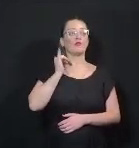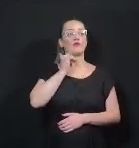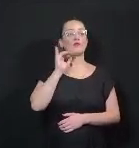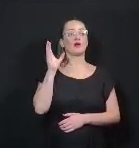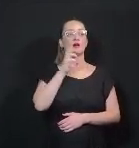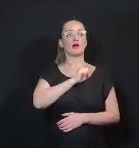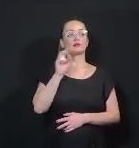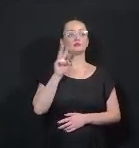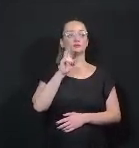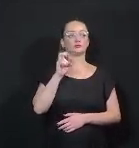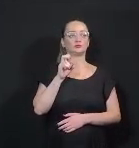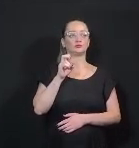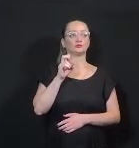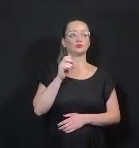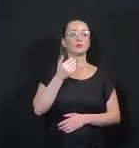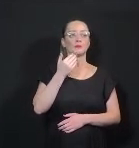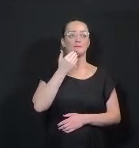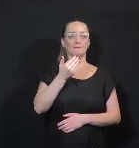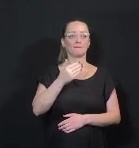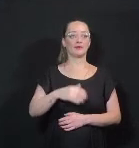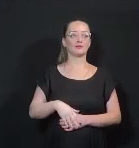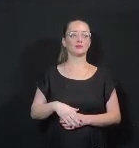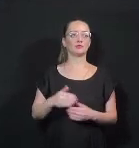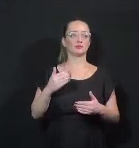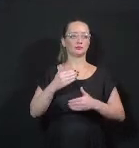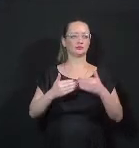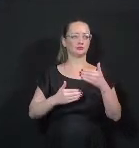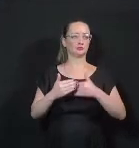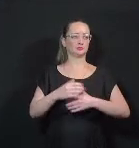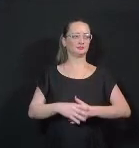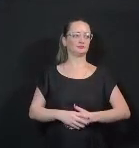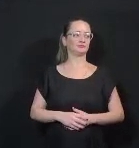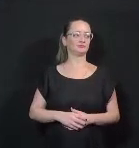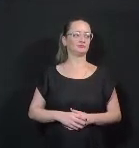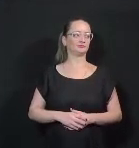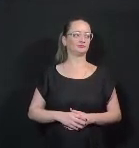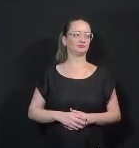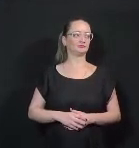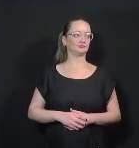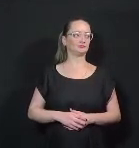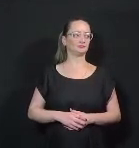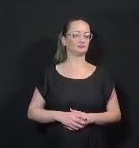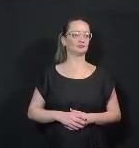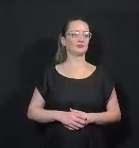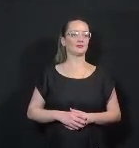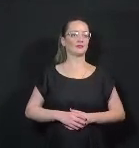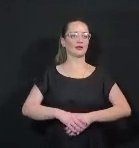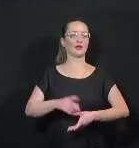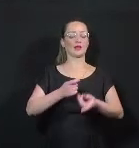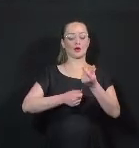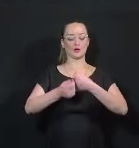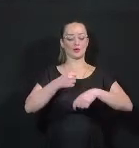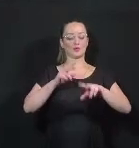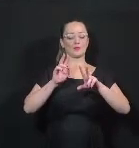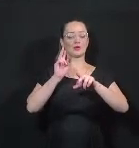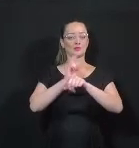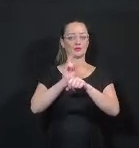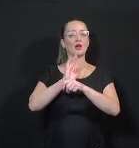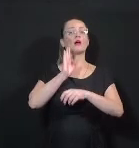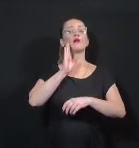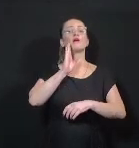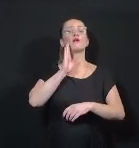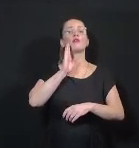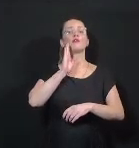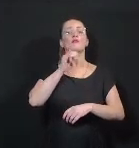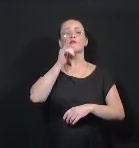rapidamente, por favor, podia passar. Olha, a economia do cuidado, nós já falamos, né? Todo